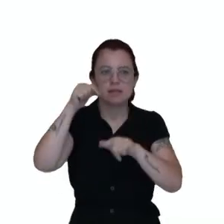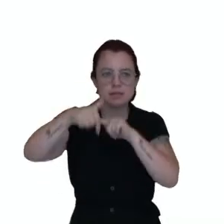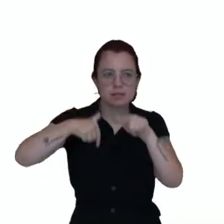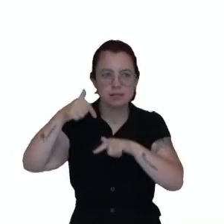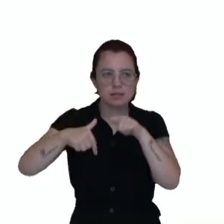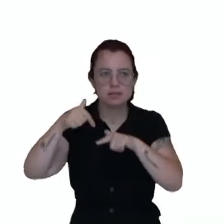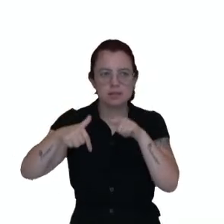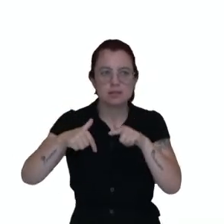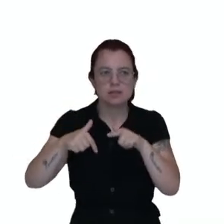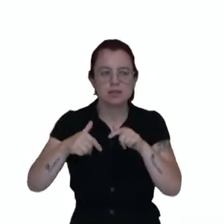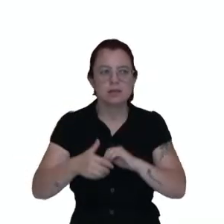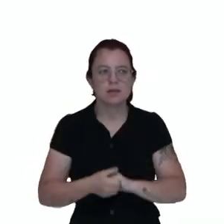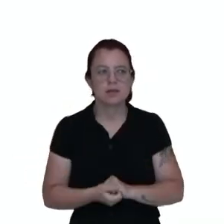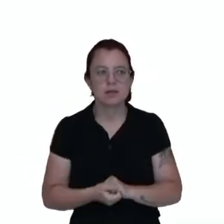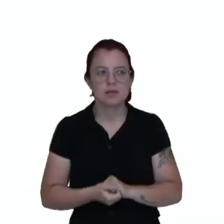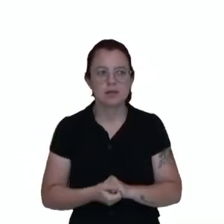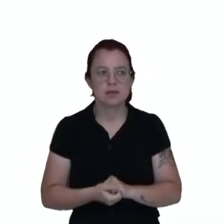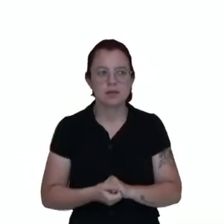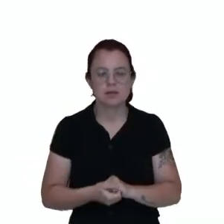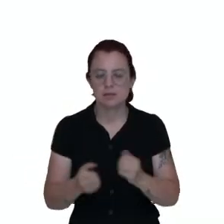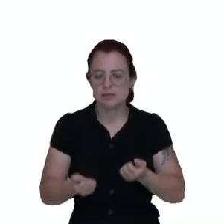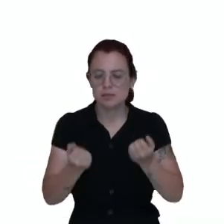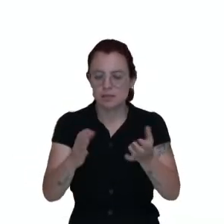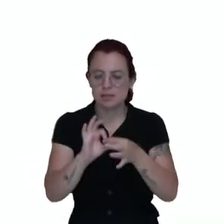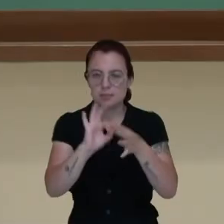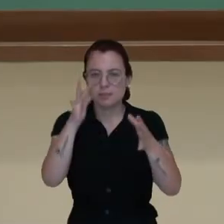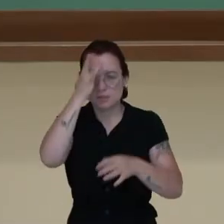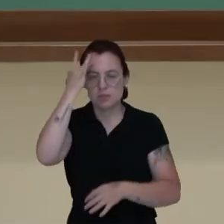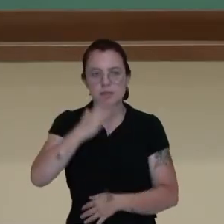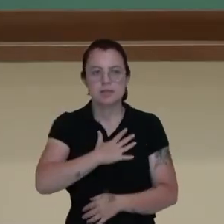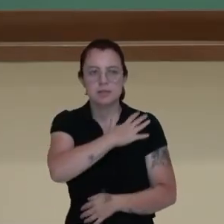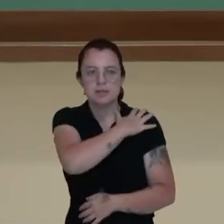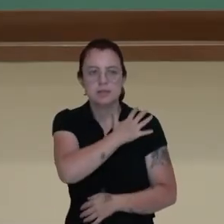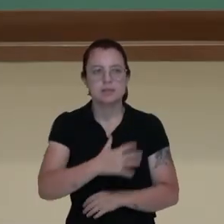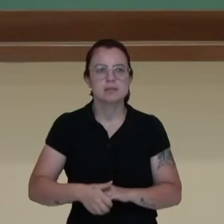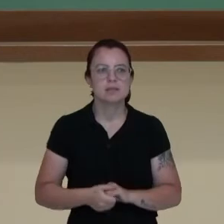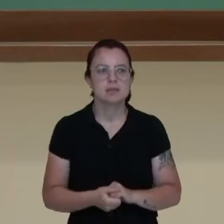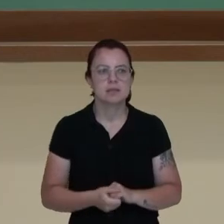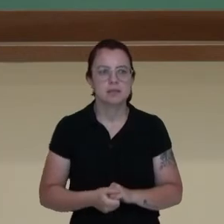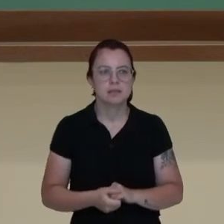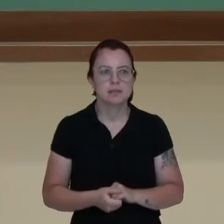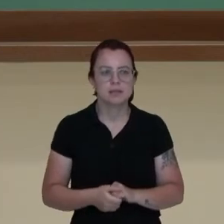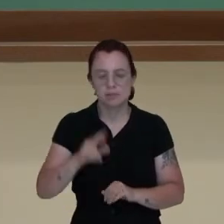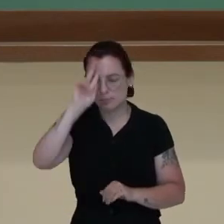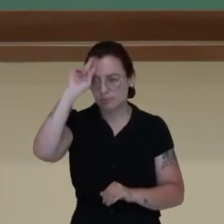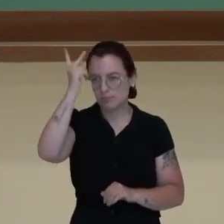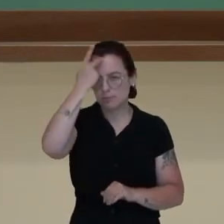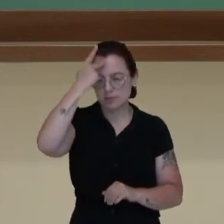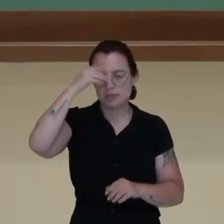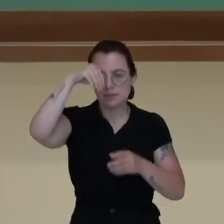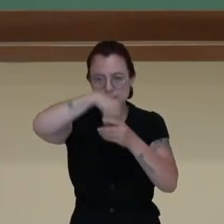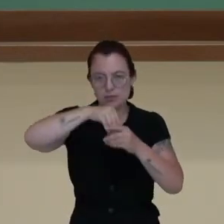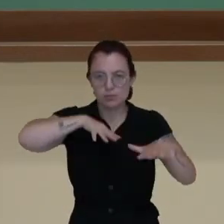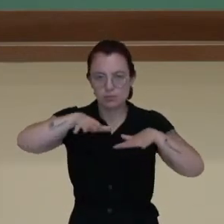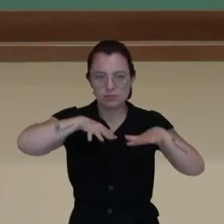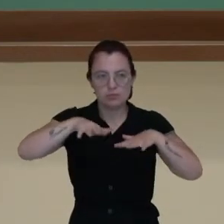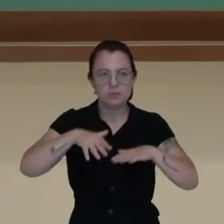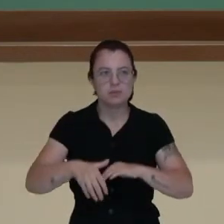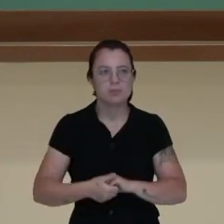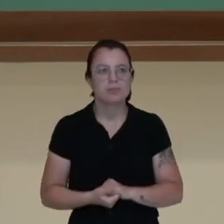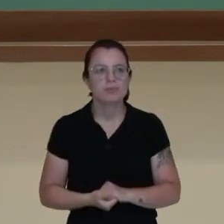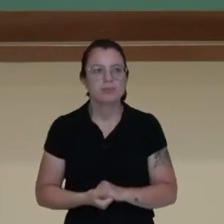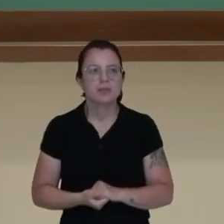a anistia, ou seja, a liberdade aos tenentes que haviam se rebelado no movimento